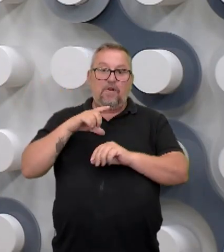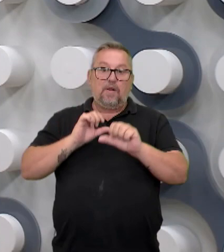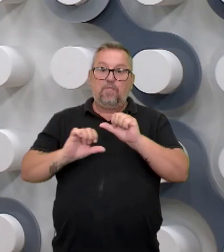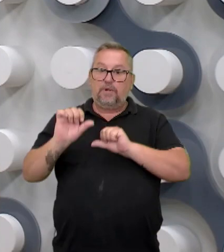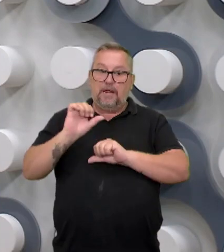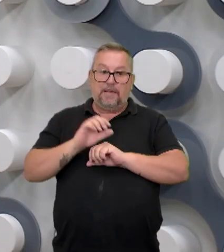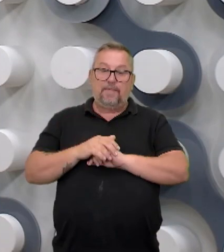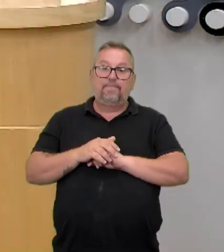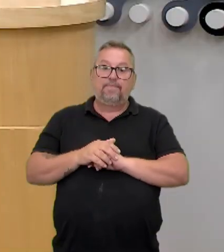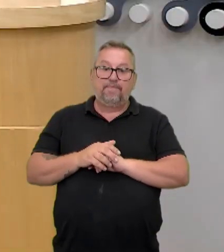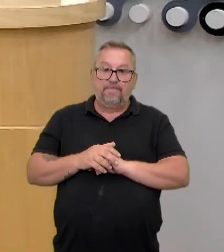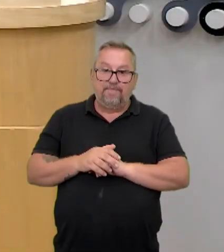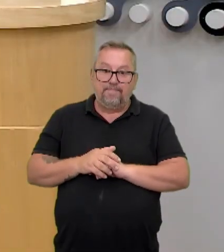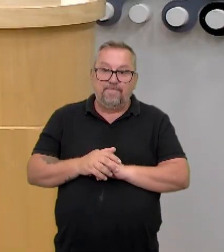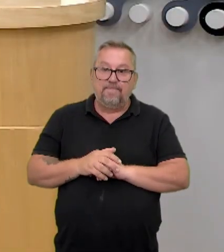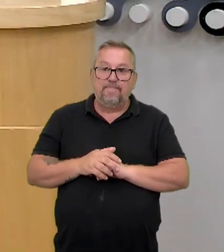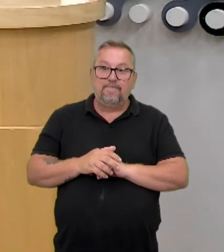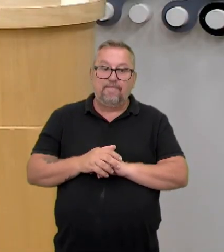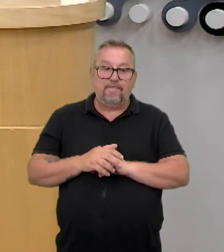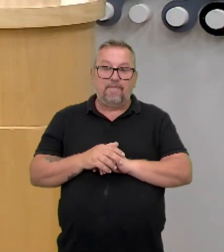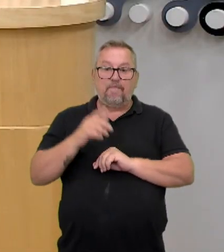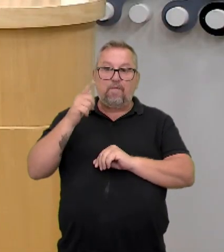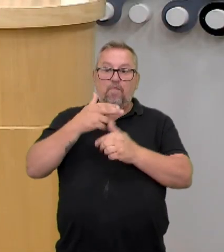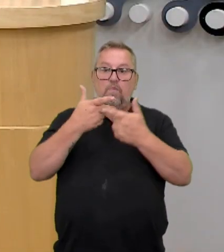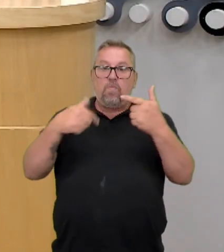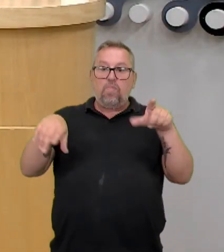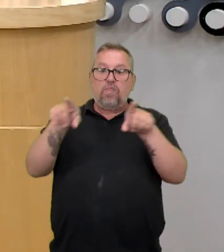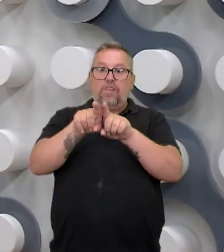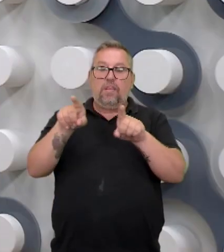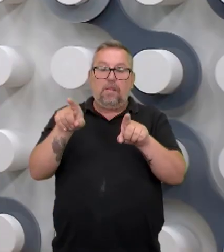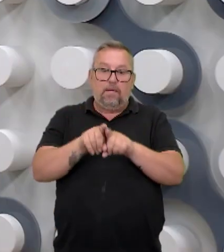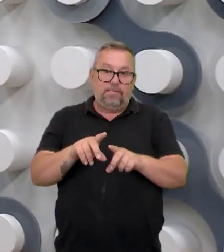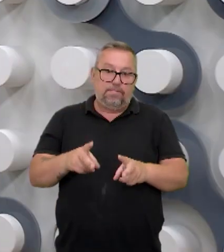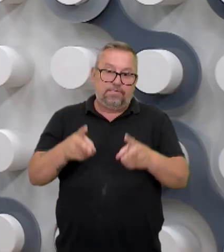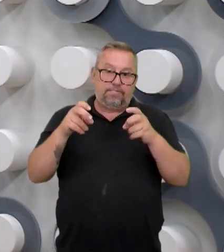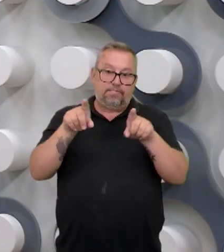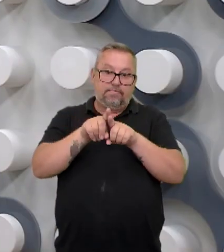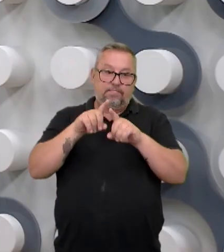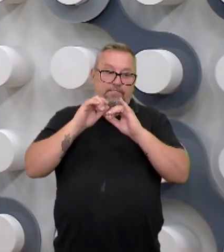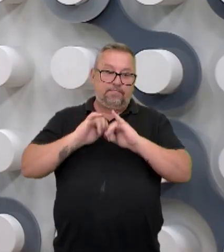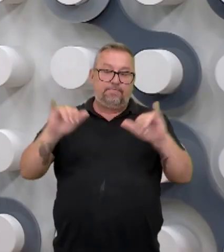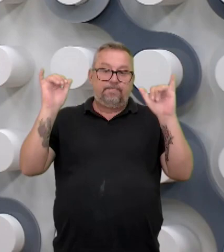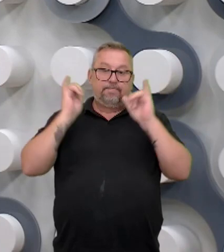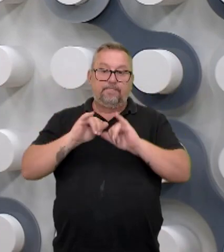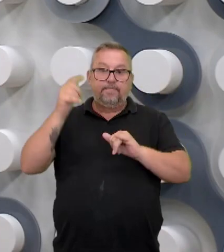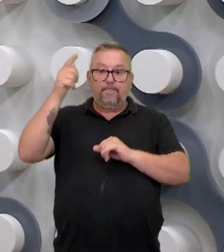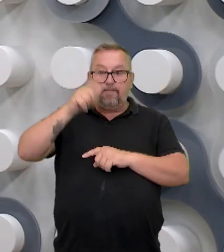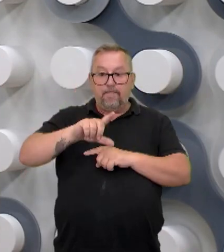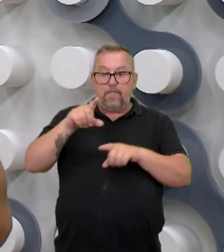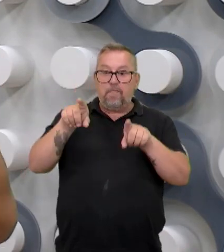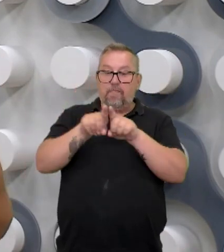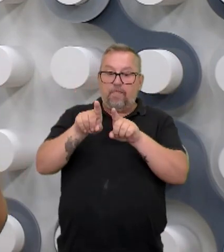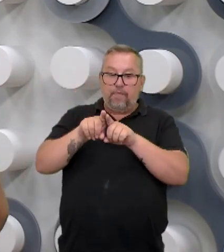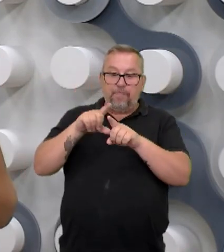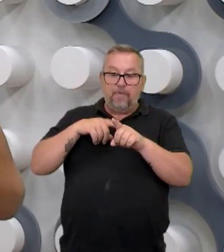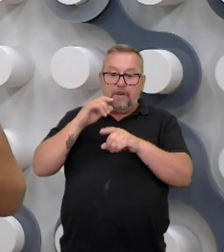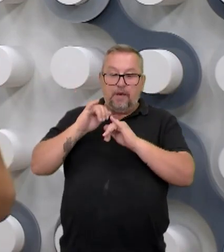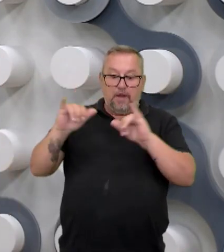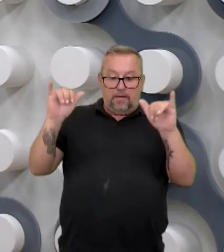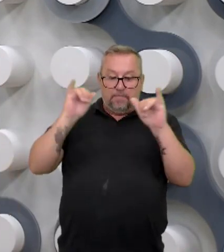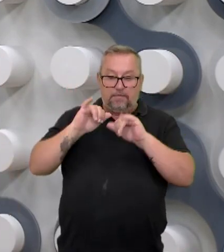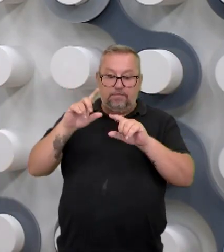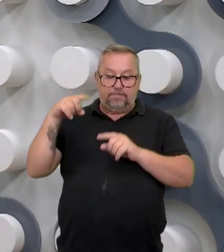ela é recebida, como é que ela é percebida. E outra, nesse conflito a gente percebe que existe a narrativa de um lado, a narrativa do outro lado, e a